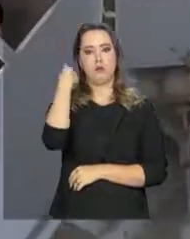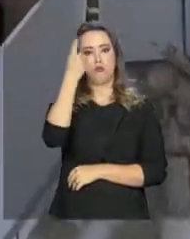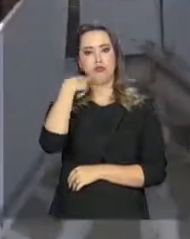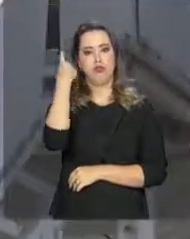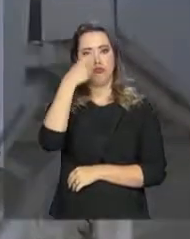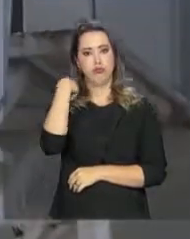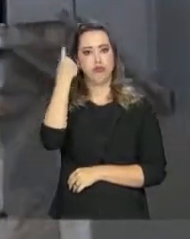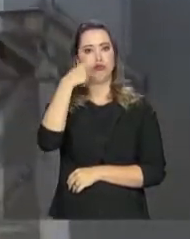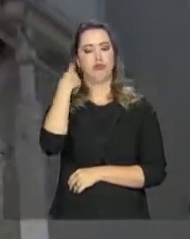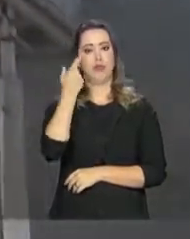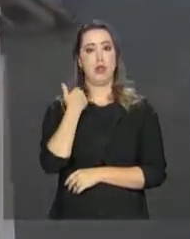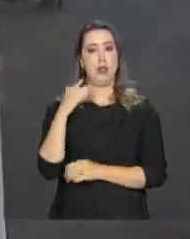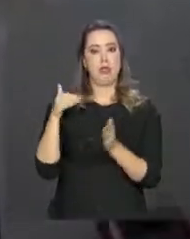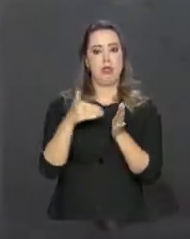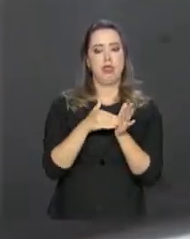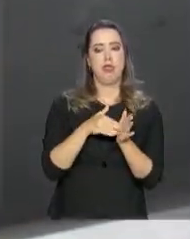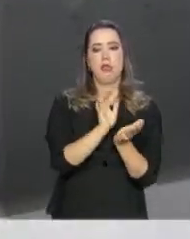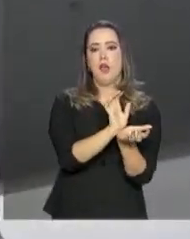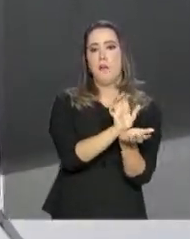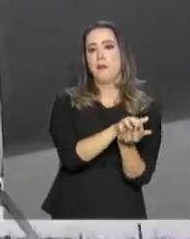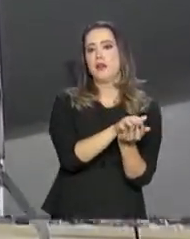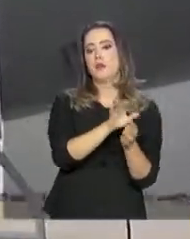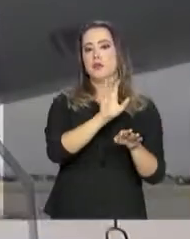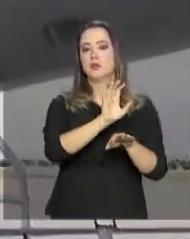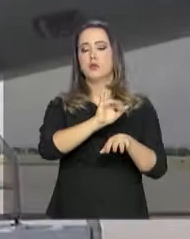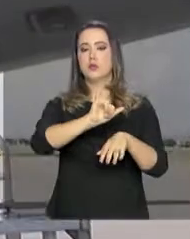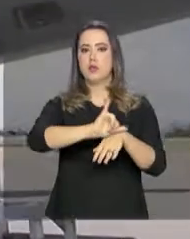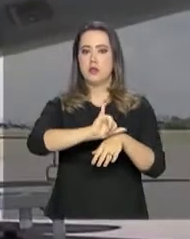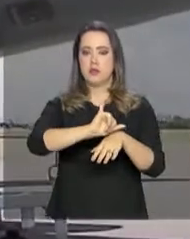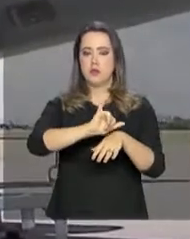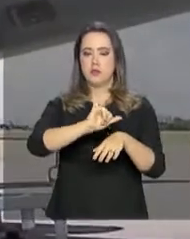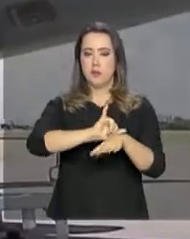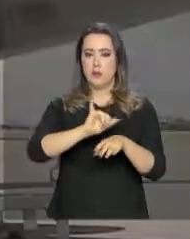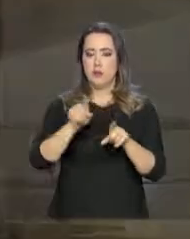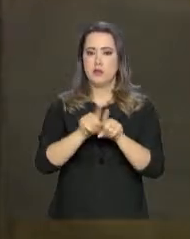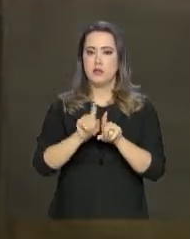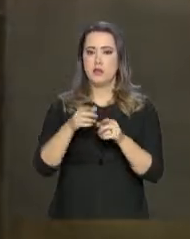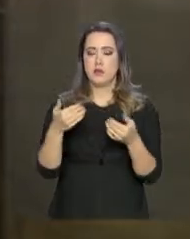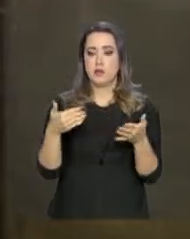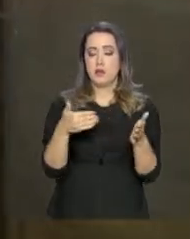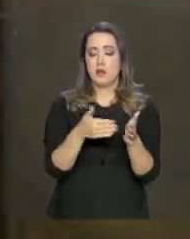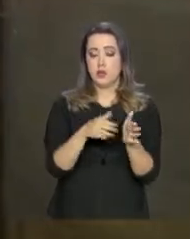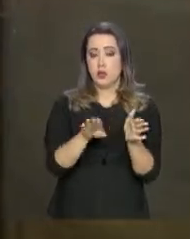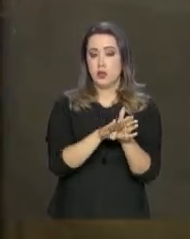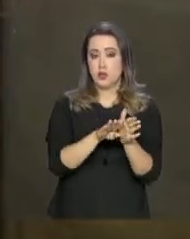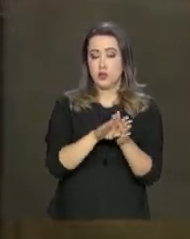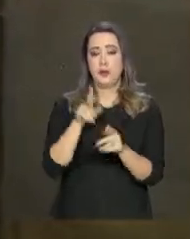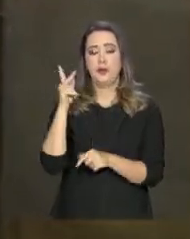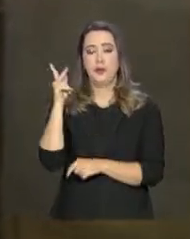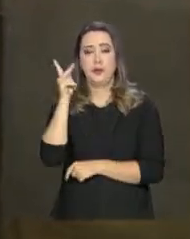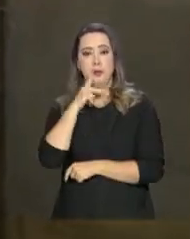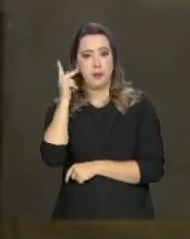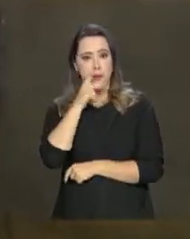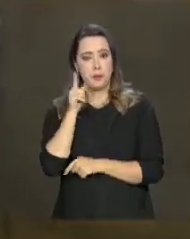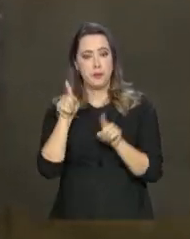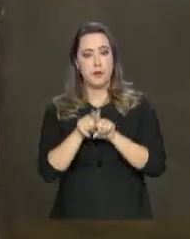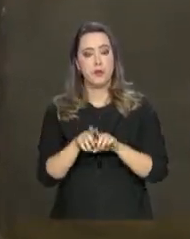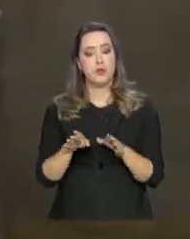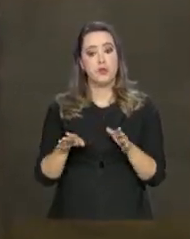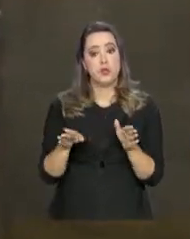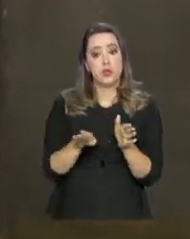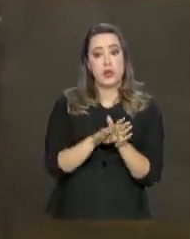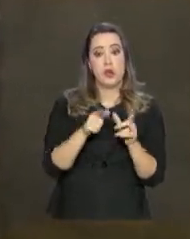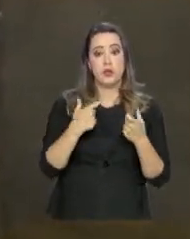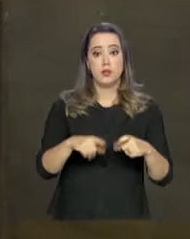lá vieram de ônibus, aí uma viagem também longa até aqui ao município de Conde, na Paraíba, onde chegaram então nesse abrigo,